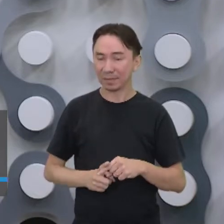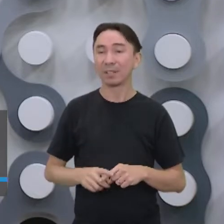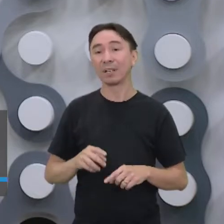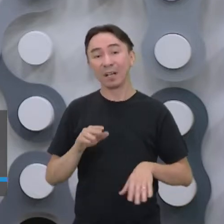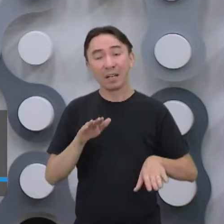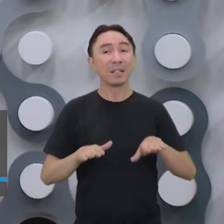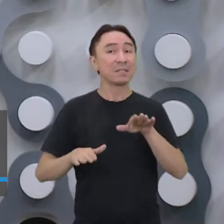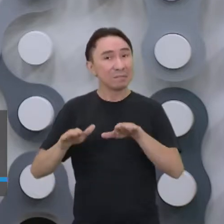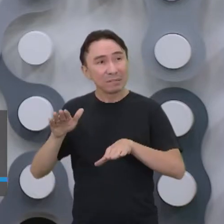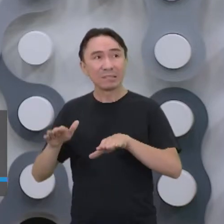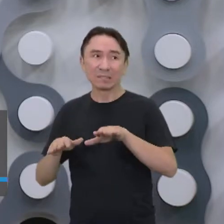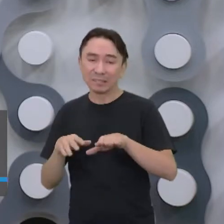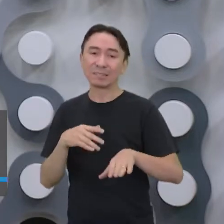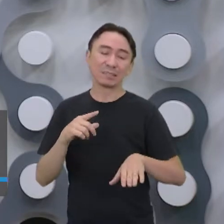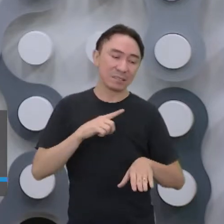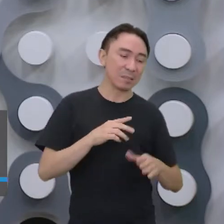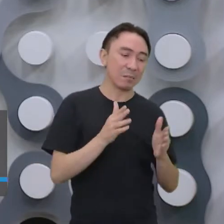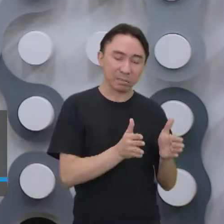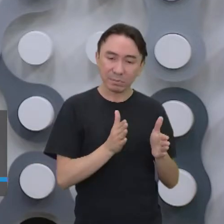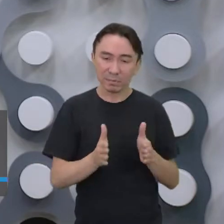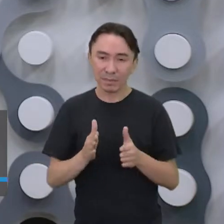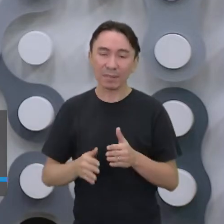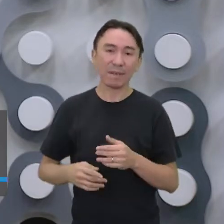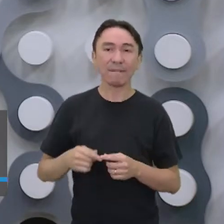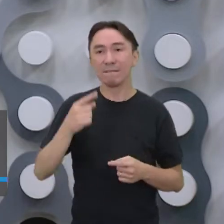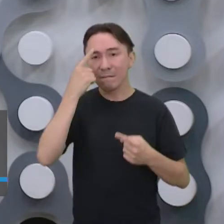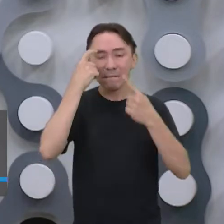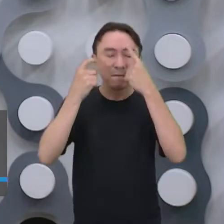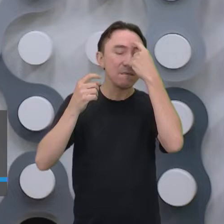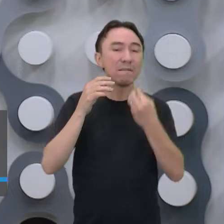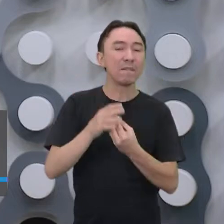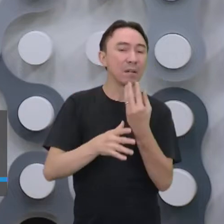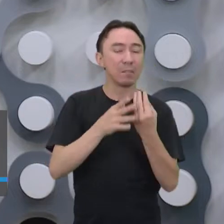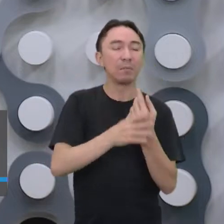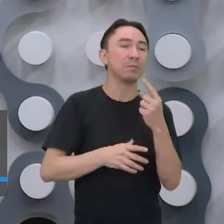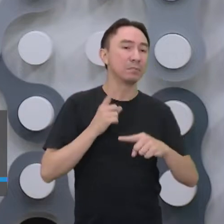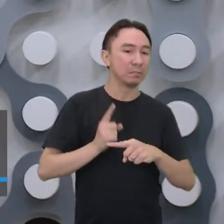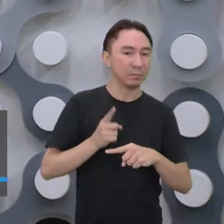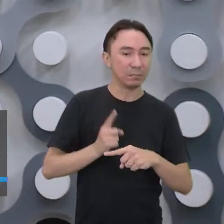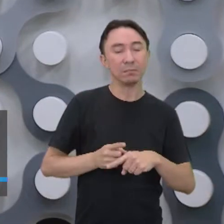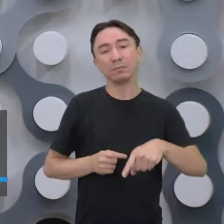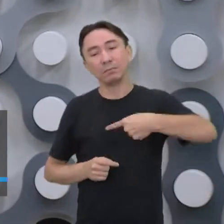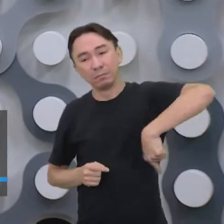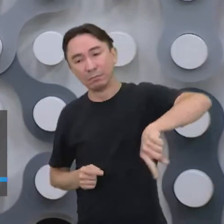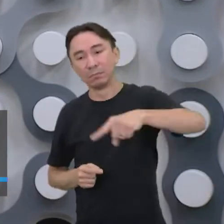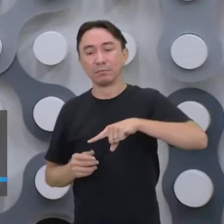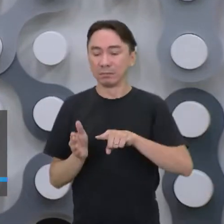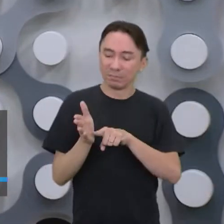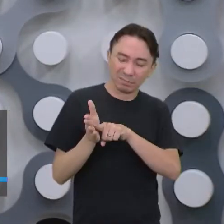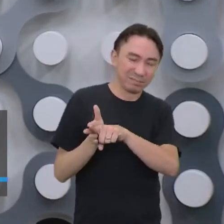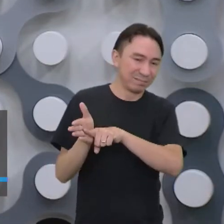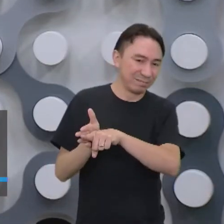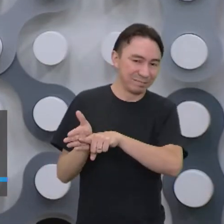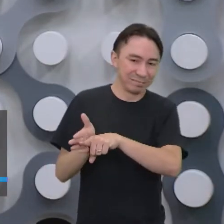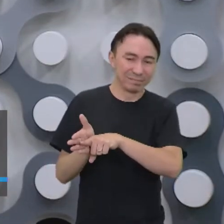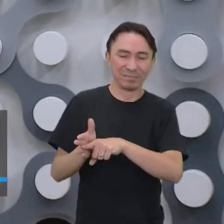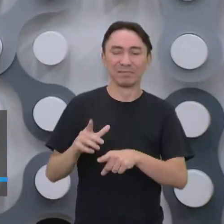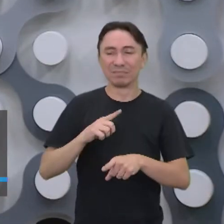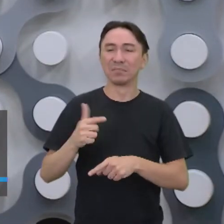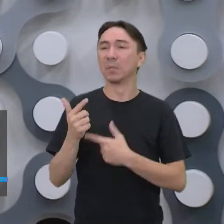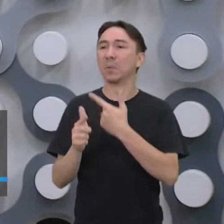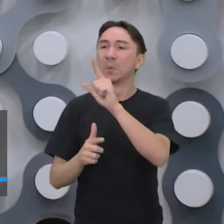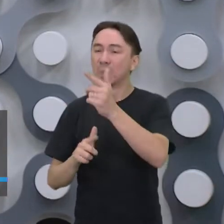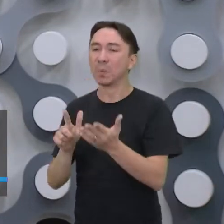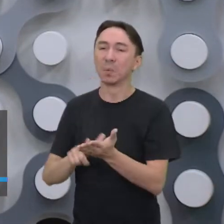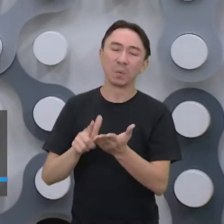criativo. Porque nós estávamos investigando mesmo, né, buscando em artigos, em outros